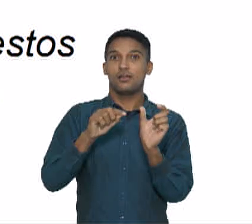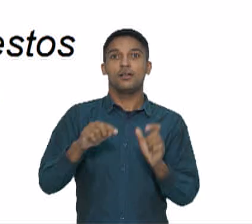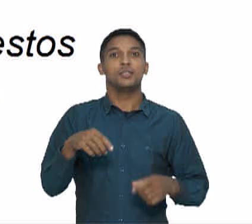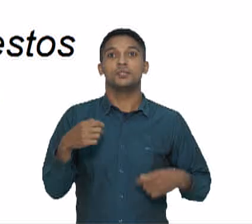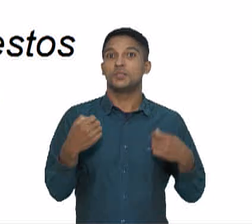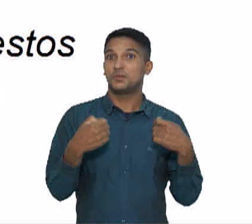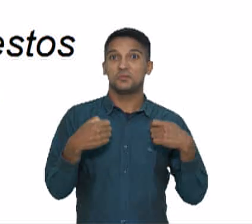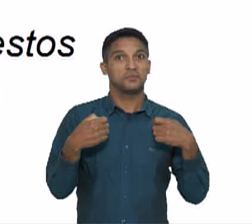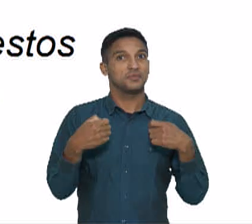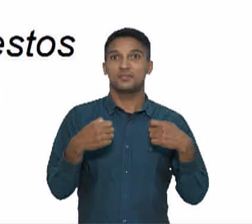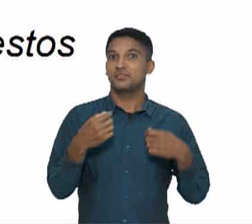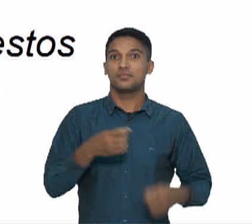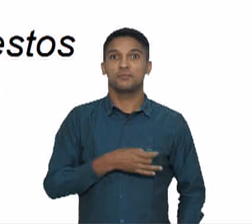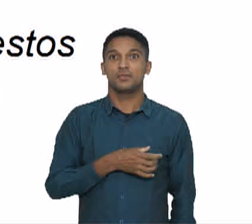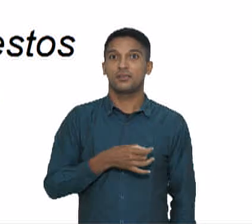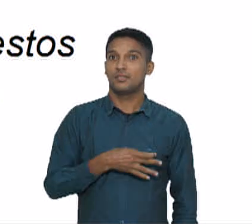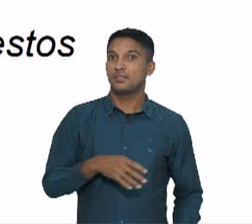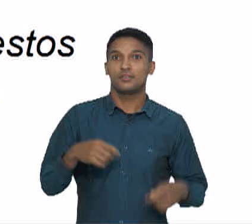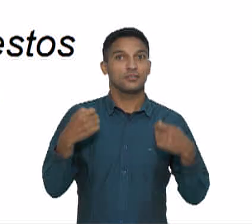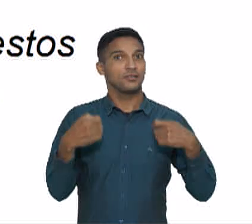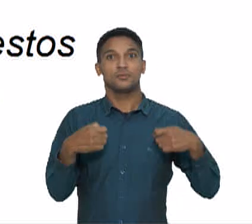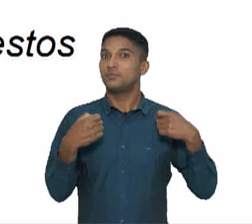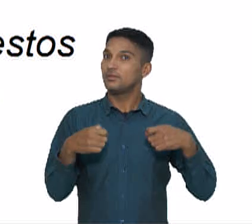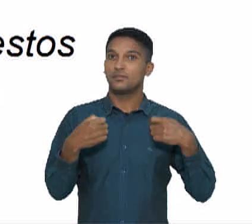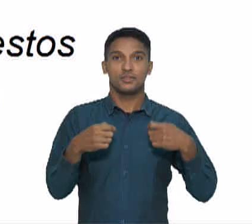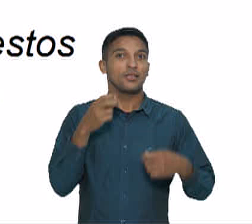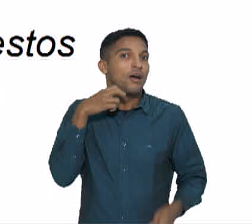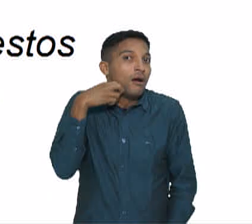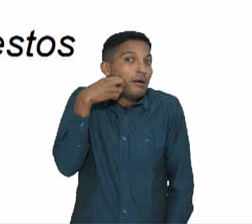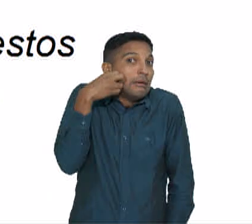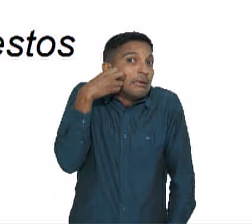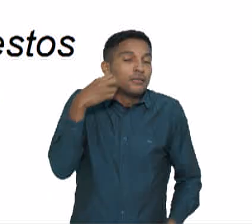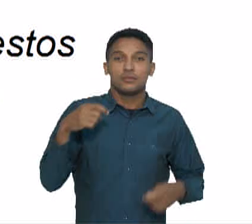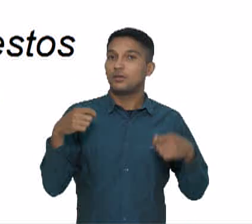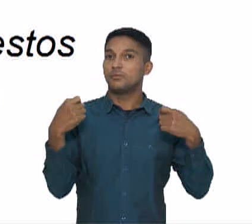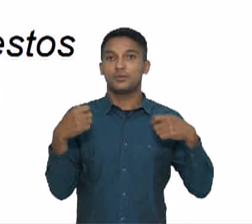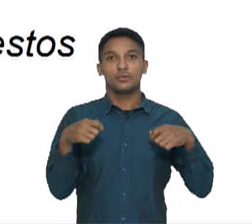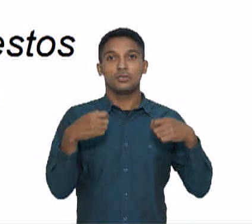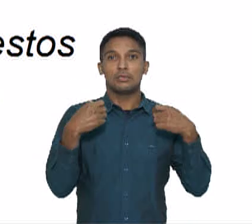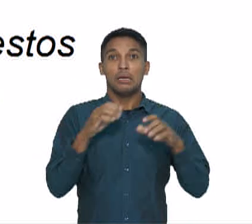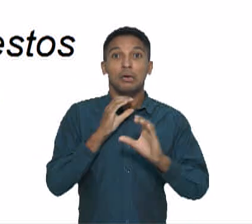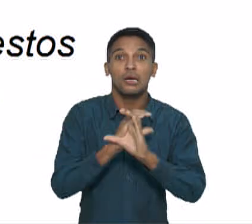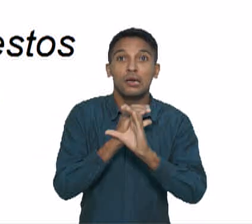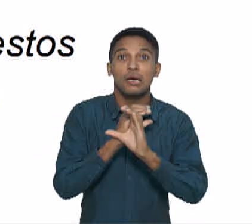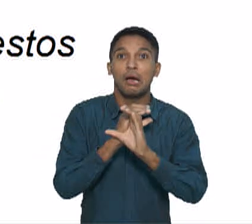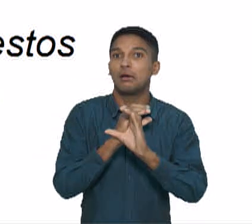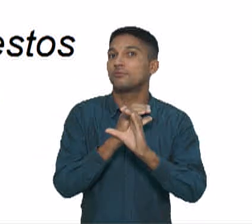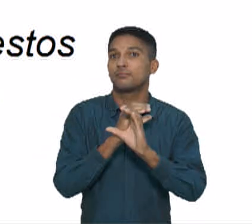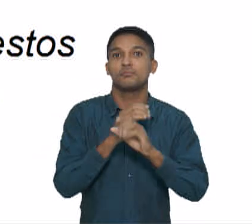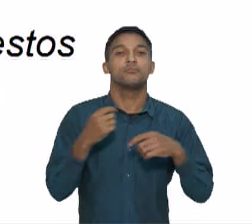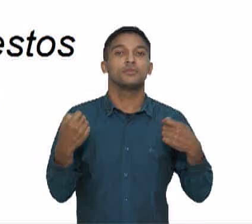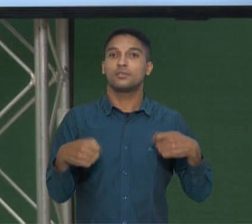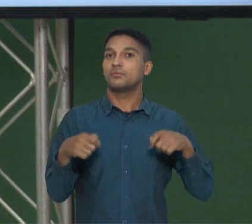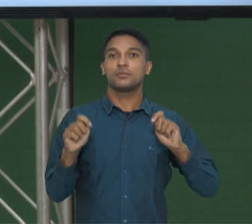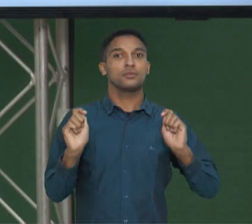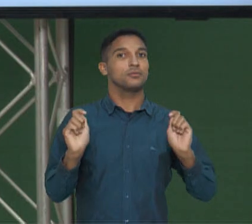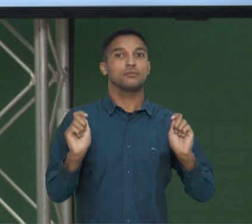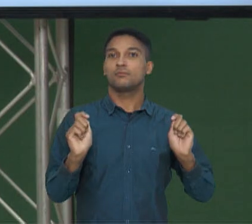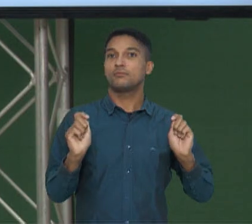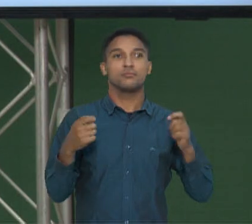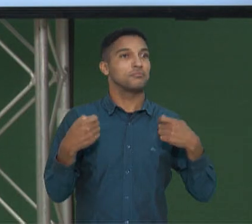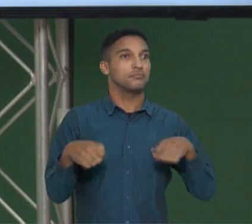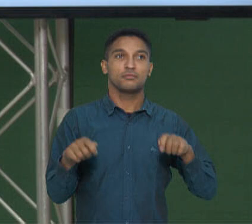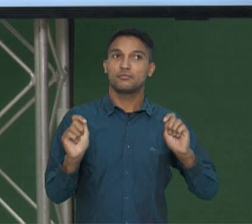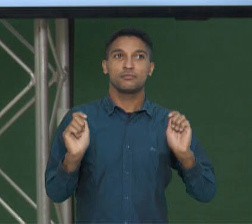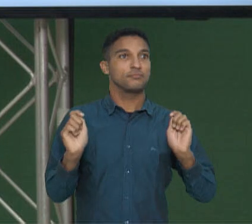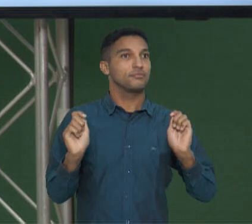dúvida, vergüenzas ou bloqueios, ou seja, não ter medo, não ter dúvida, não ter vergonha e não